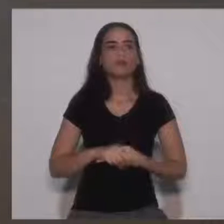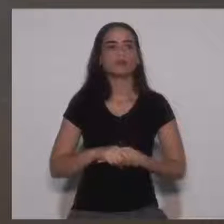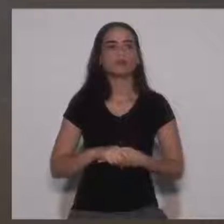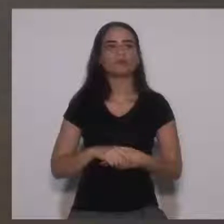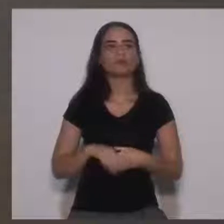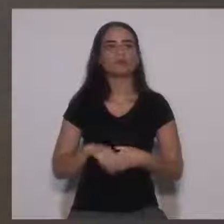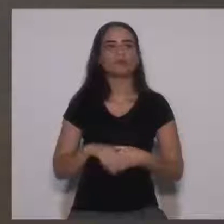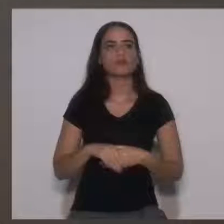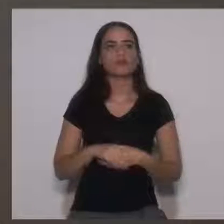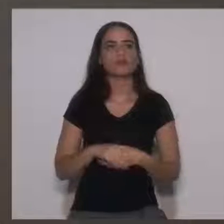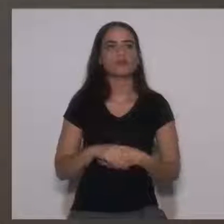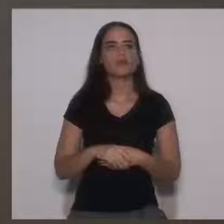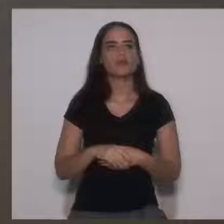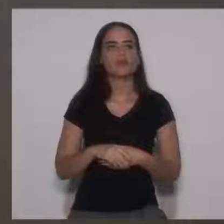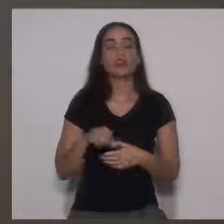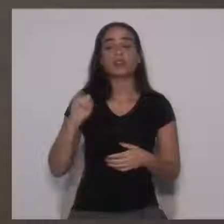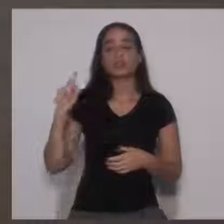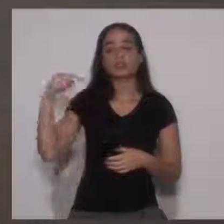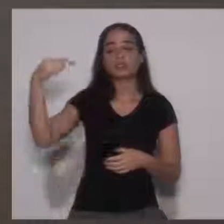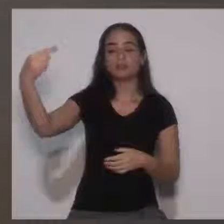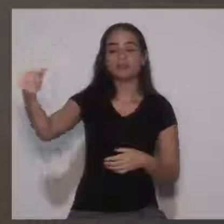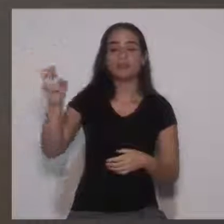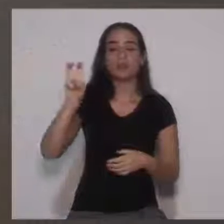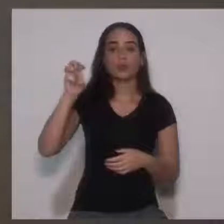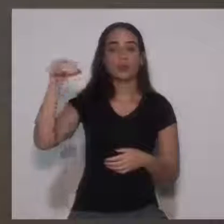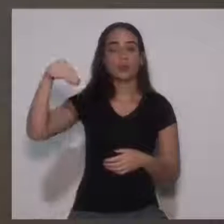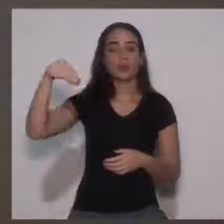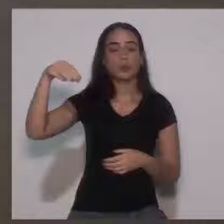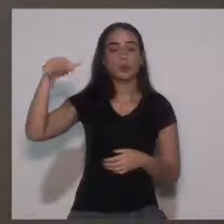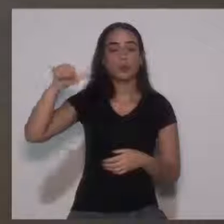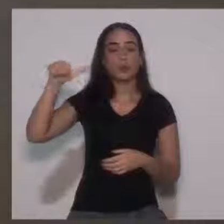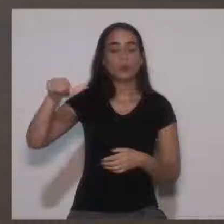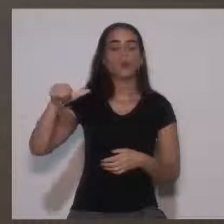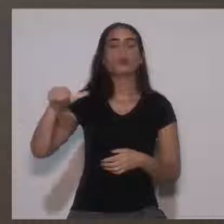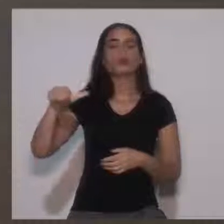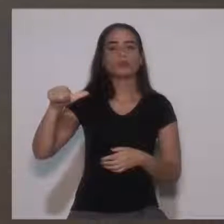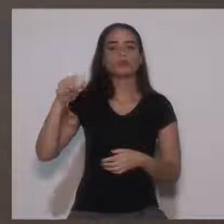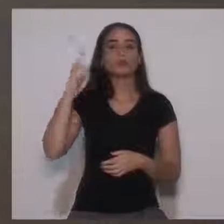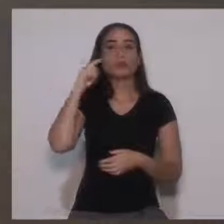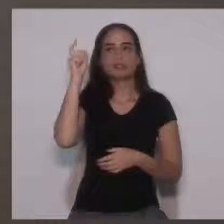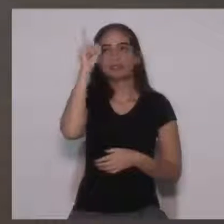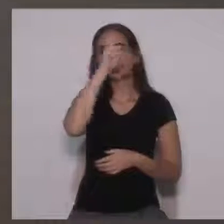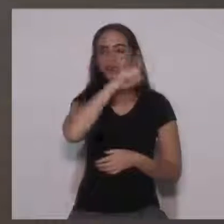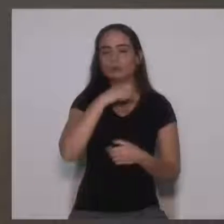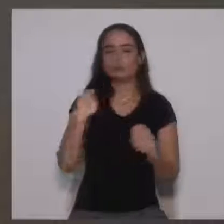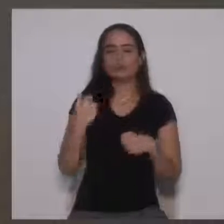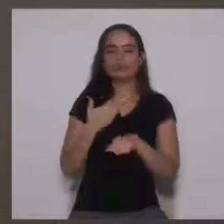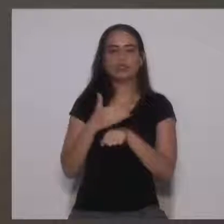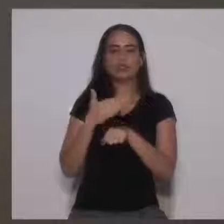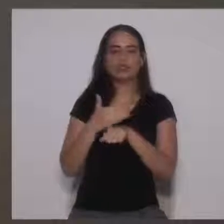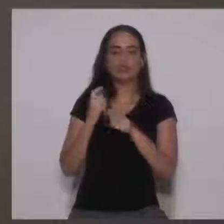Eu imagino que com 5 minutos vai ser mais difícil para mim, mas vamos lá. Tem que ir treinando, né?